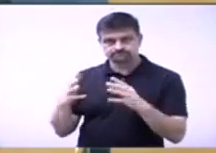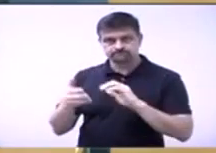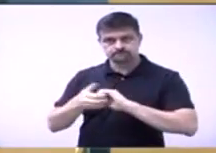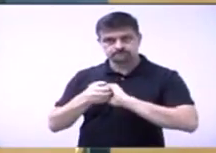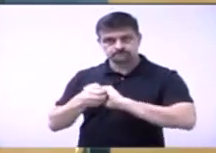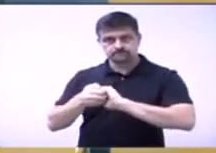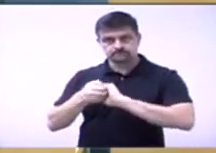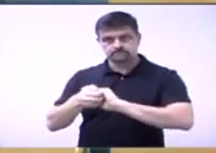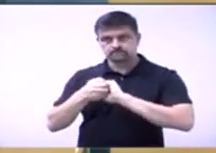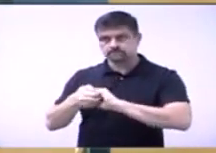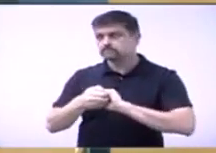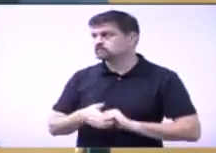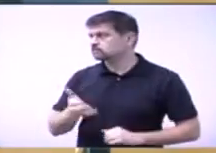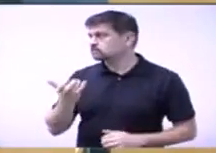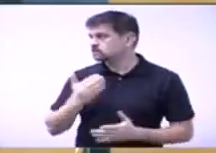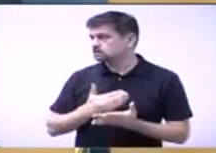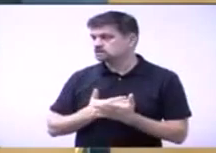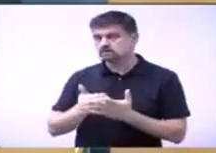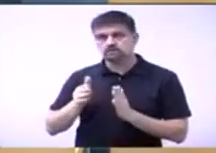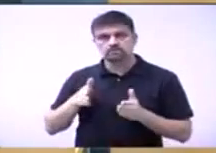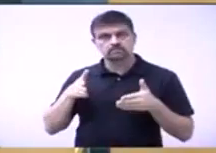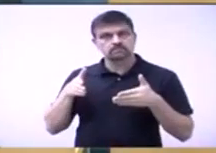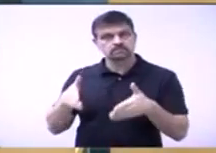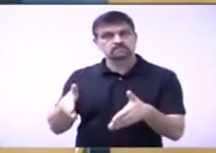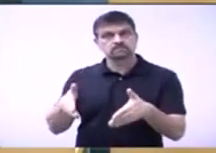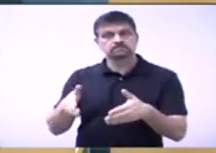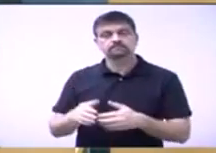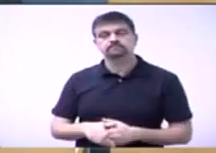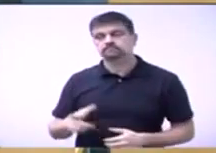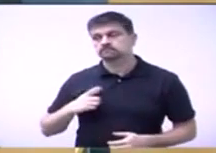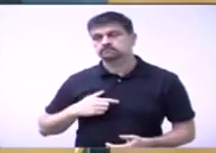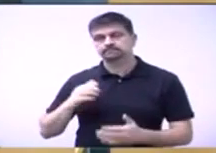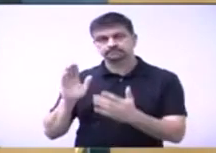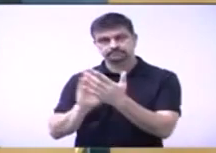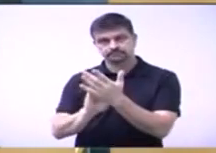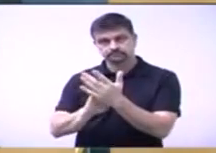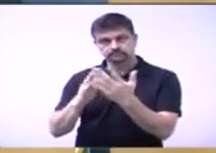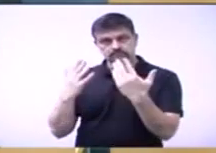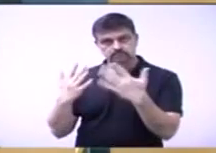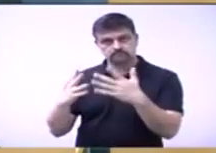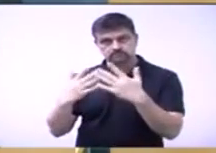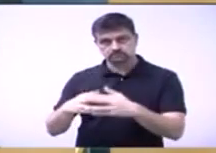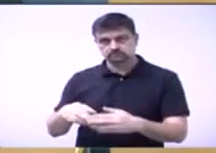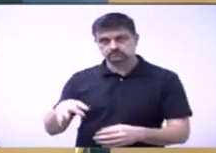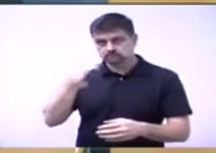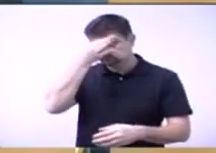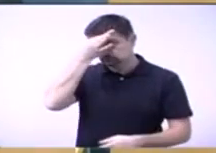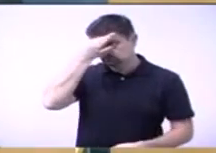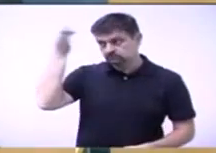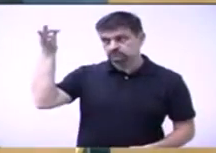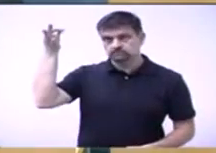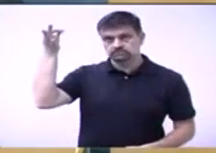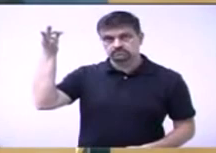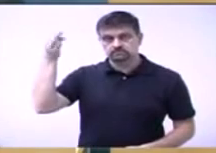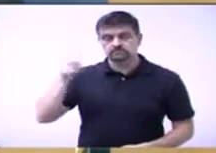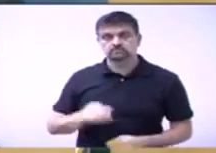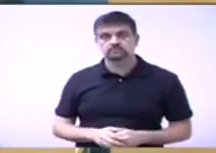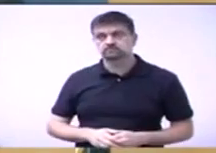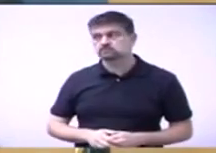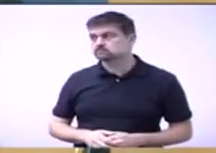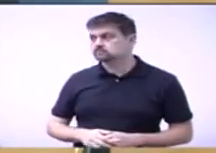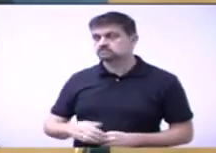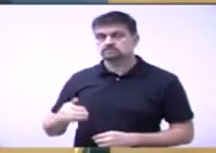Quero iniciar, senhor presidente, dando os parabéns e desejando sorte nessa nova caminhada